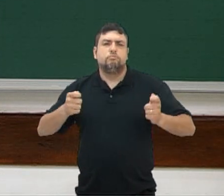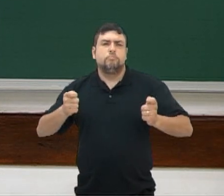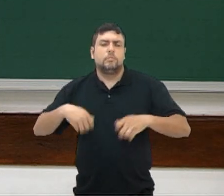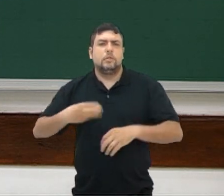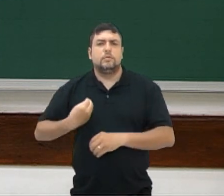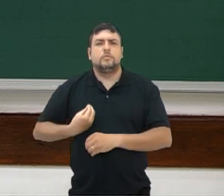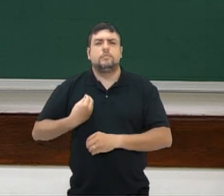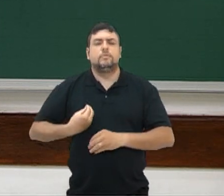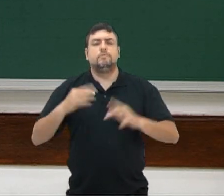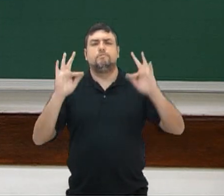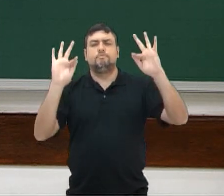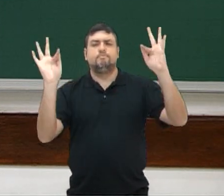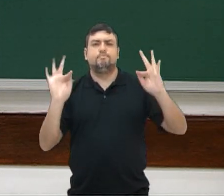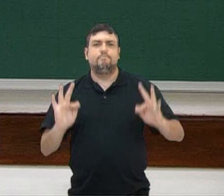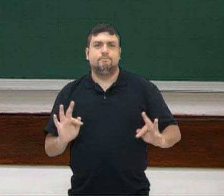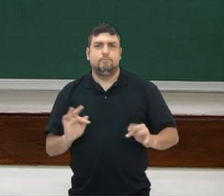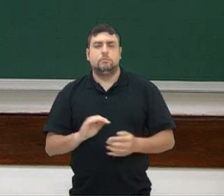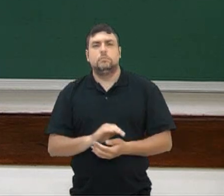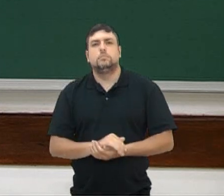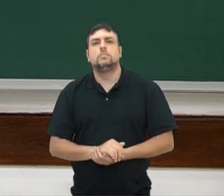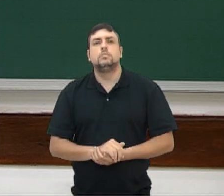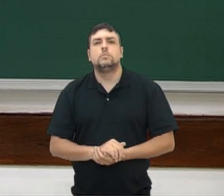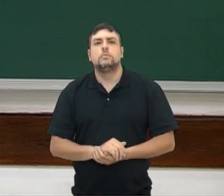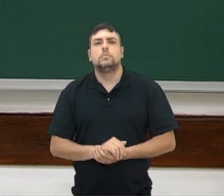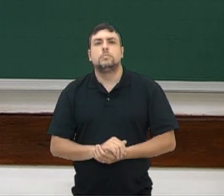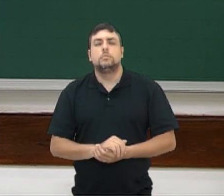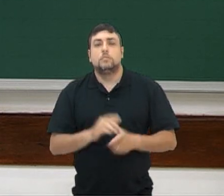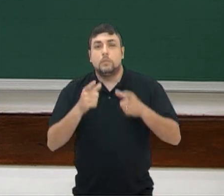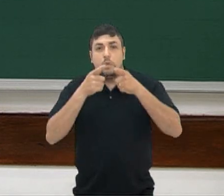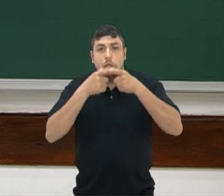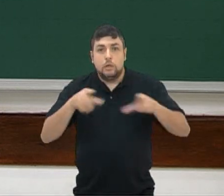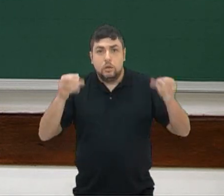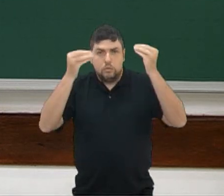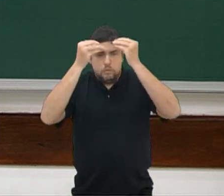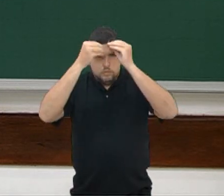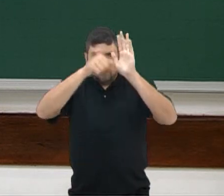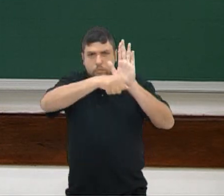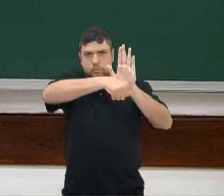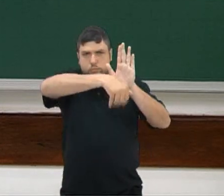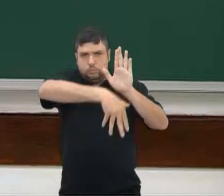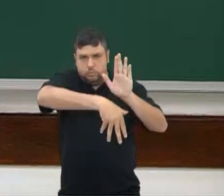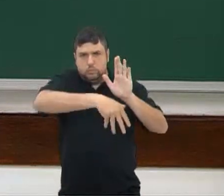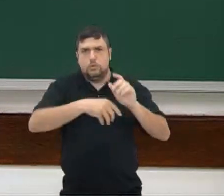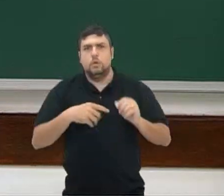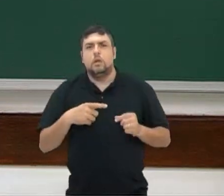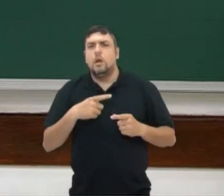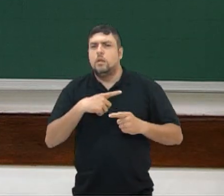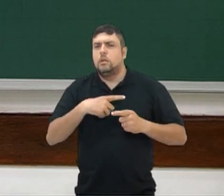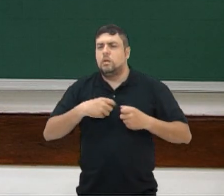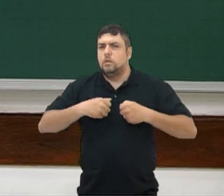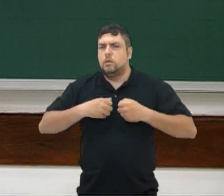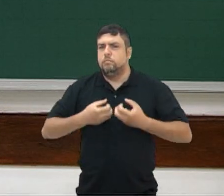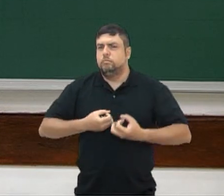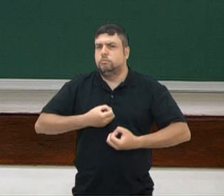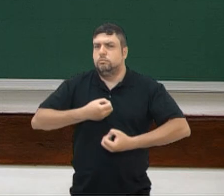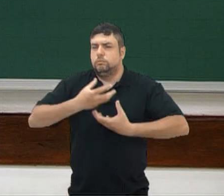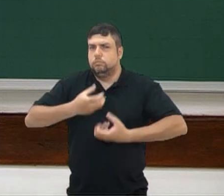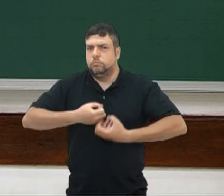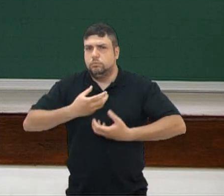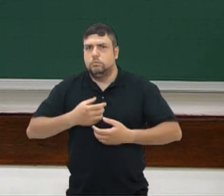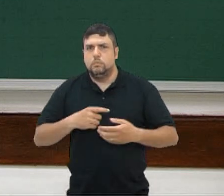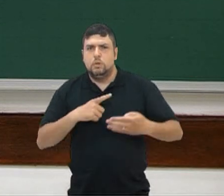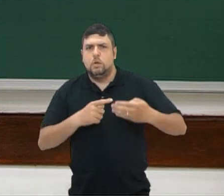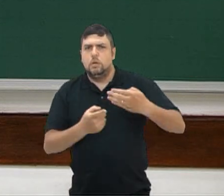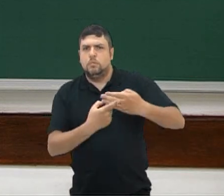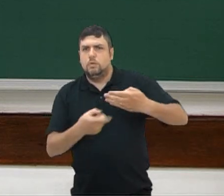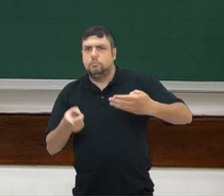ser feliz. A figura de linguagem é algo muito presente nos poemas. Aqui nós vimos a metáfora, mas existem